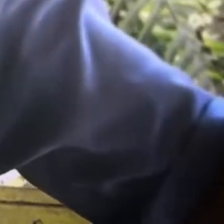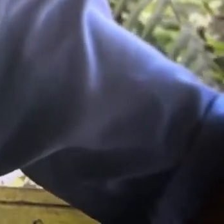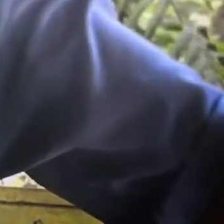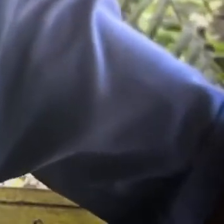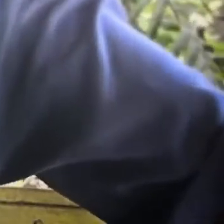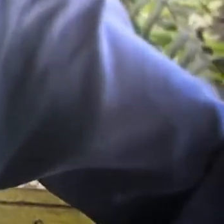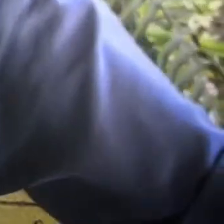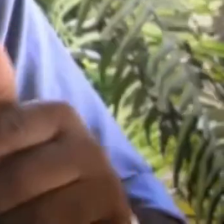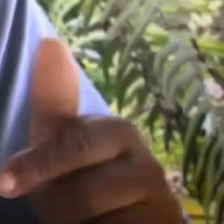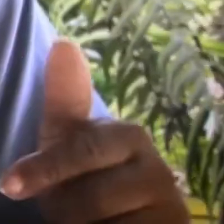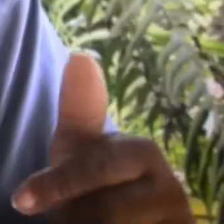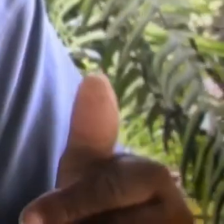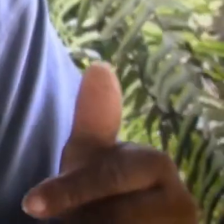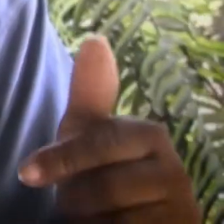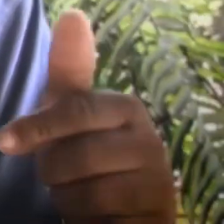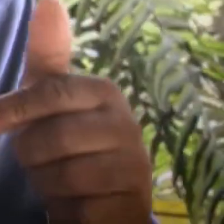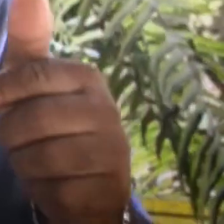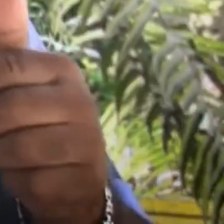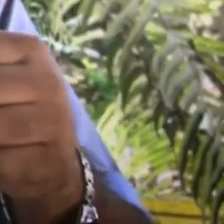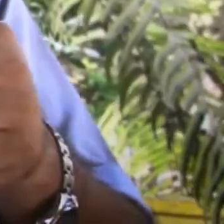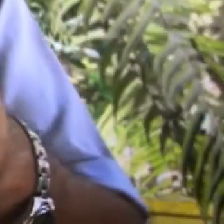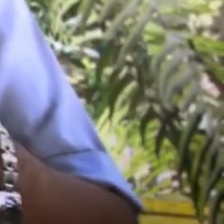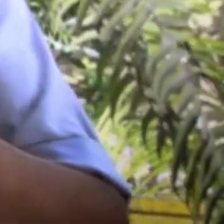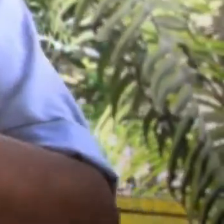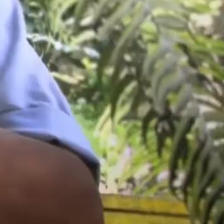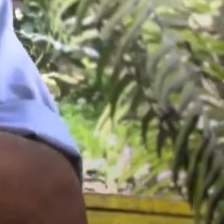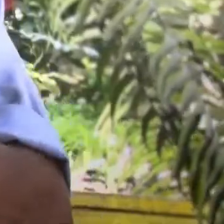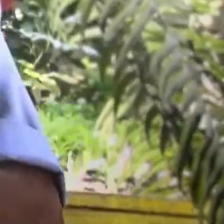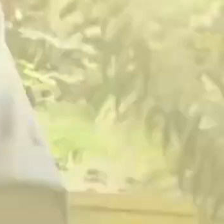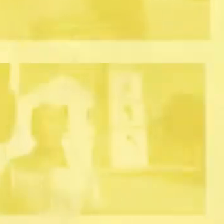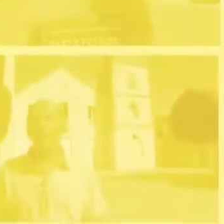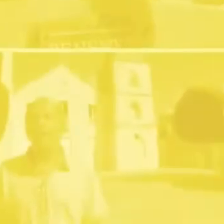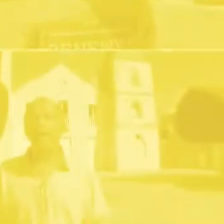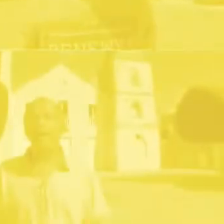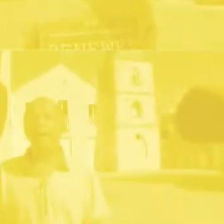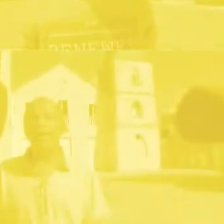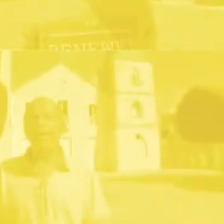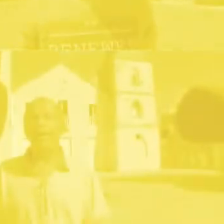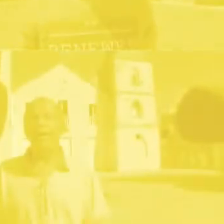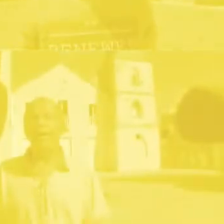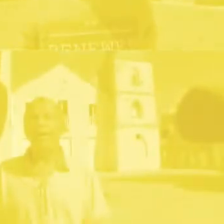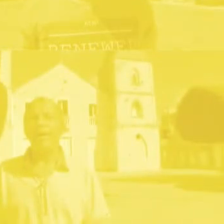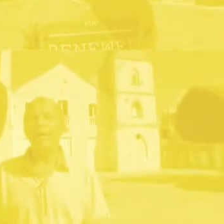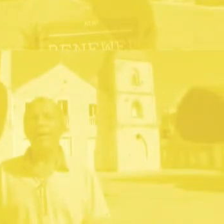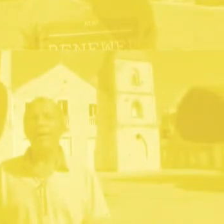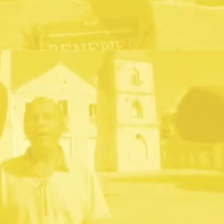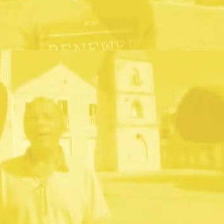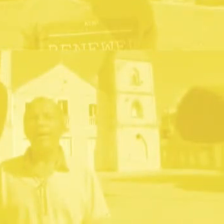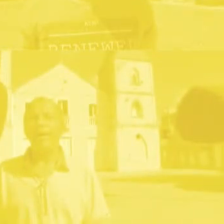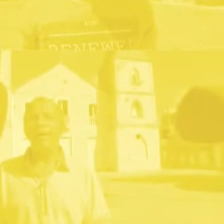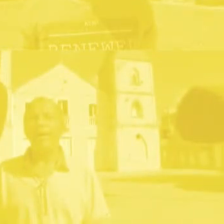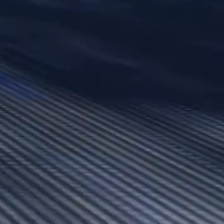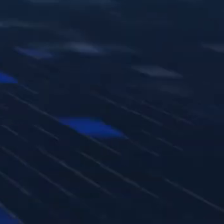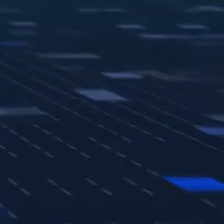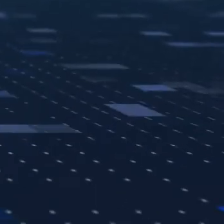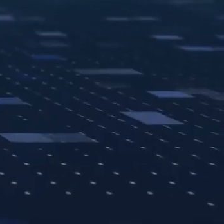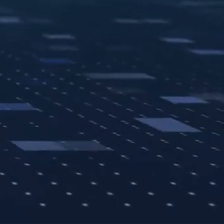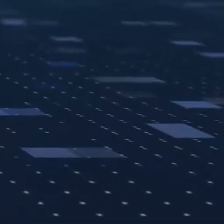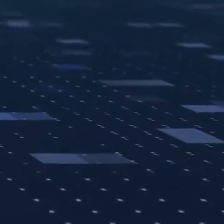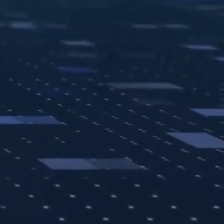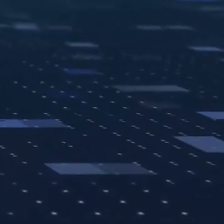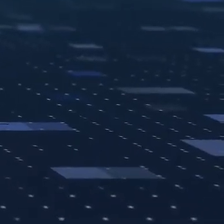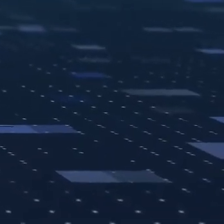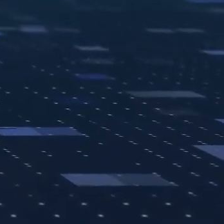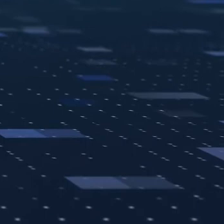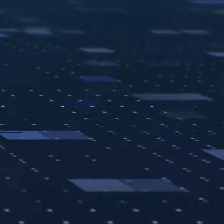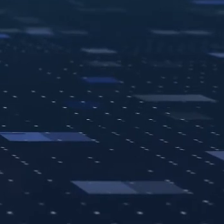essas presepelas todas para não ver quando ele ia roubar as capineiras dos outros, para botar os burros dele lá para engordar durante a noite.